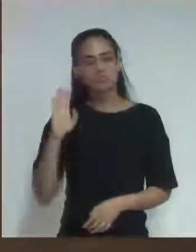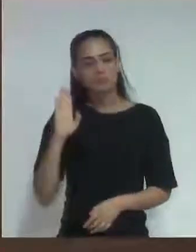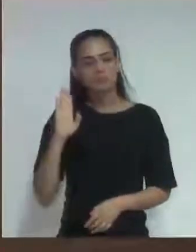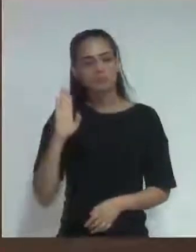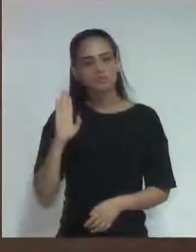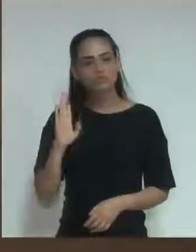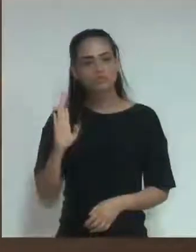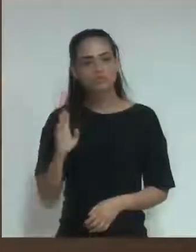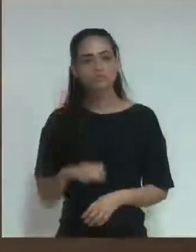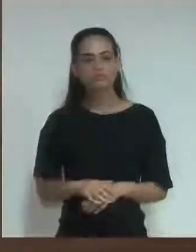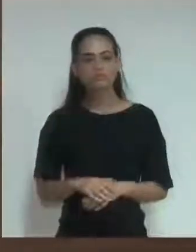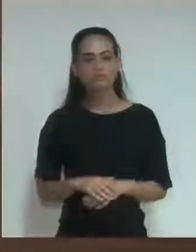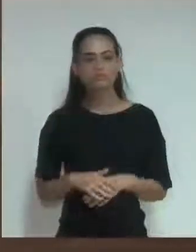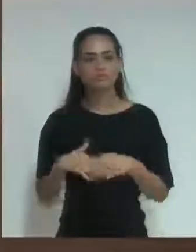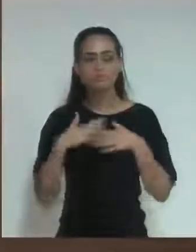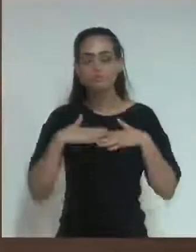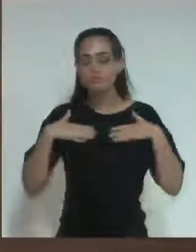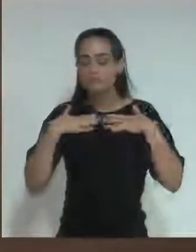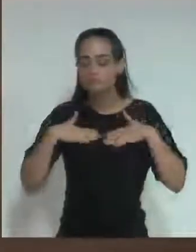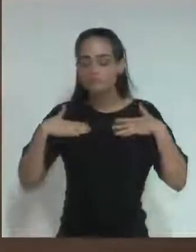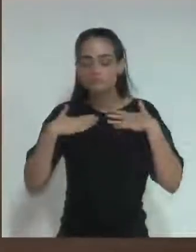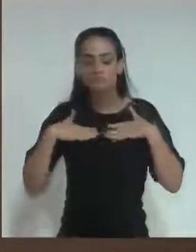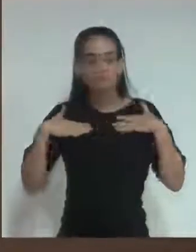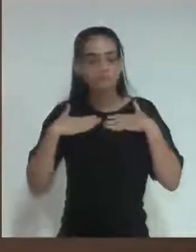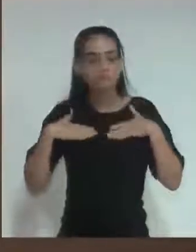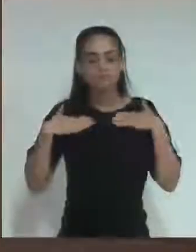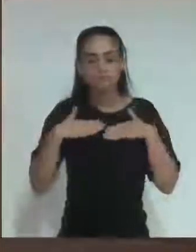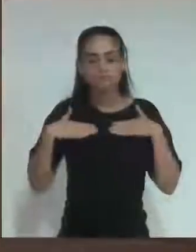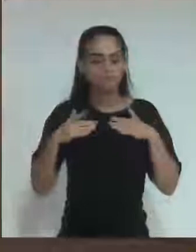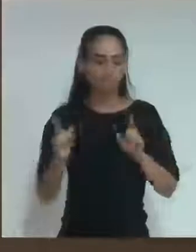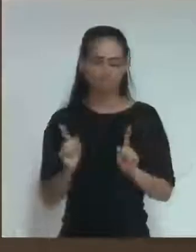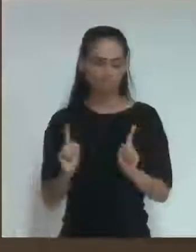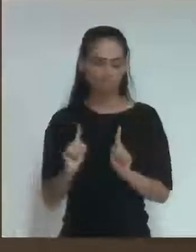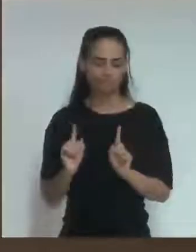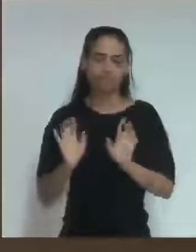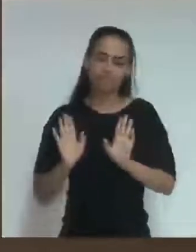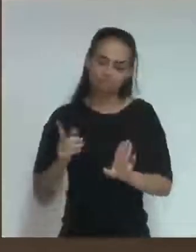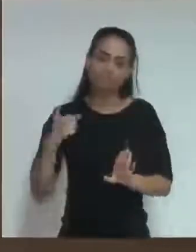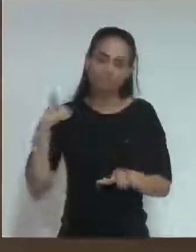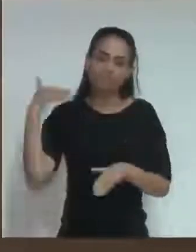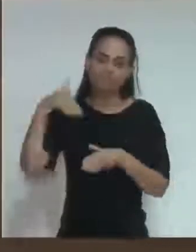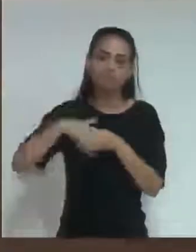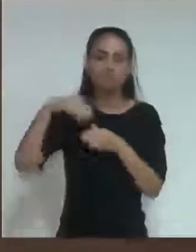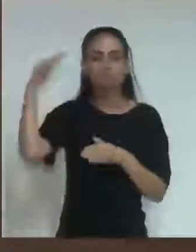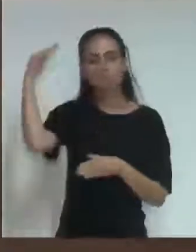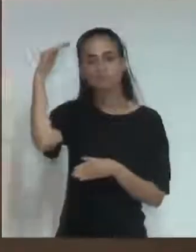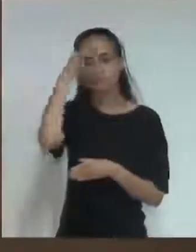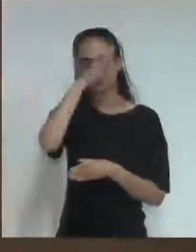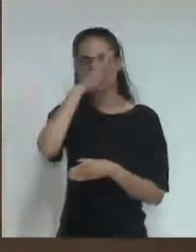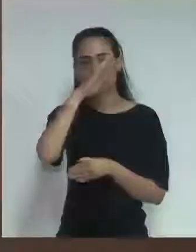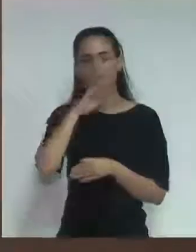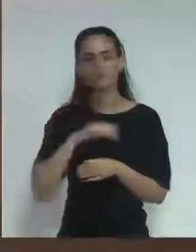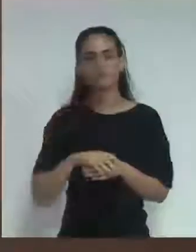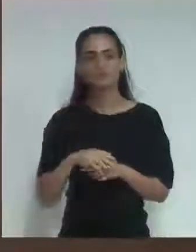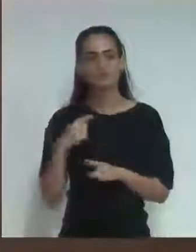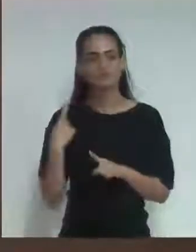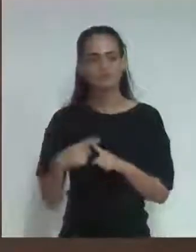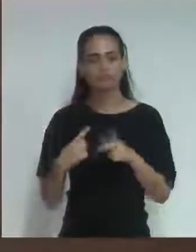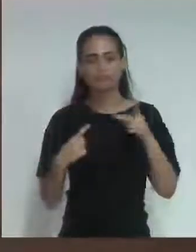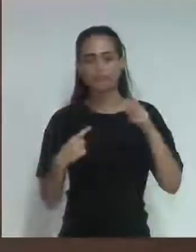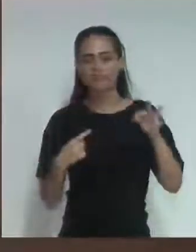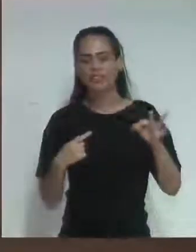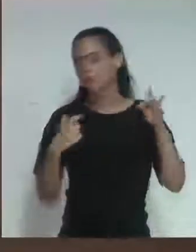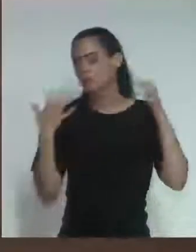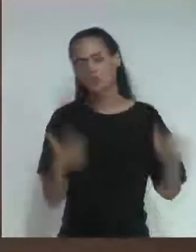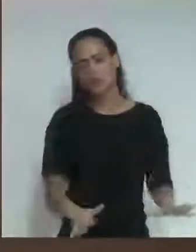empolgação, não vejo como um mito coisa nenhuma, mas vou votar no Bolsonaro. porque não quero o PT de